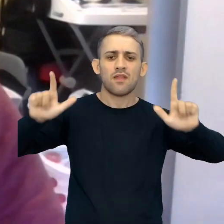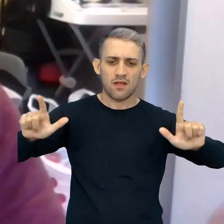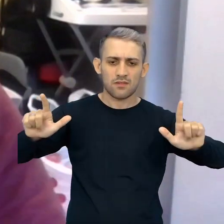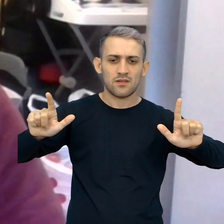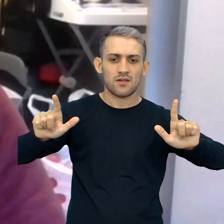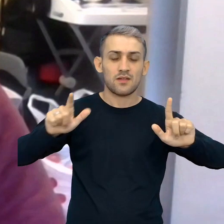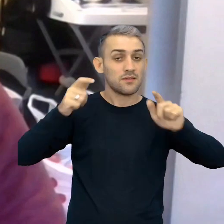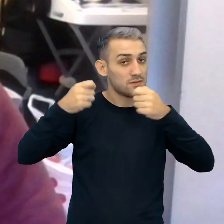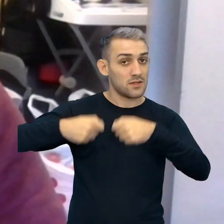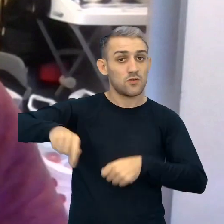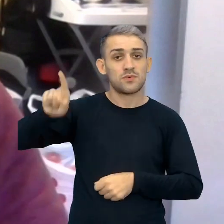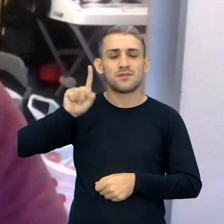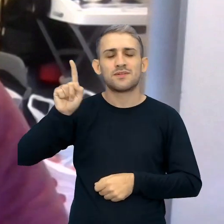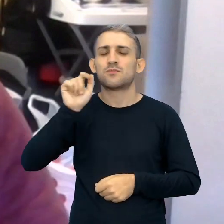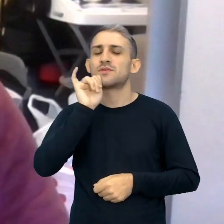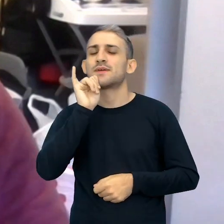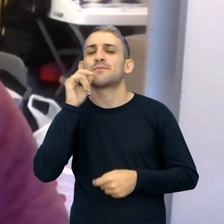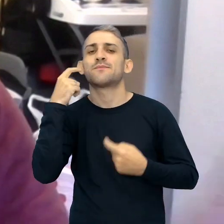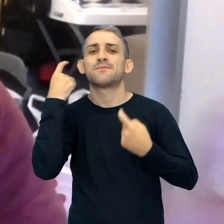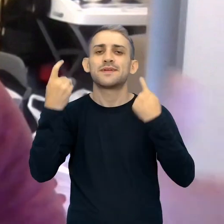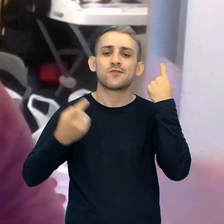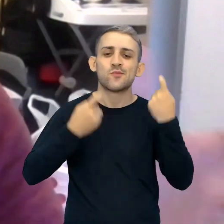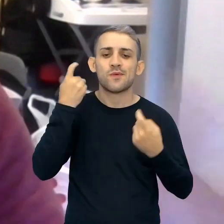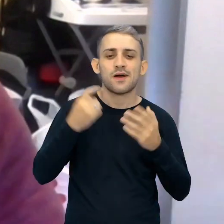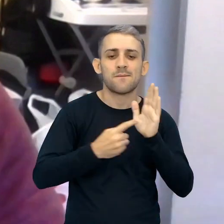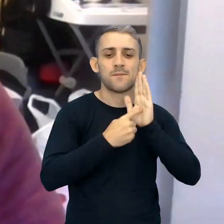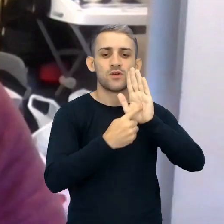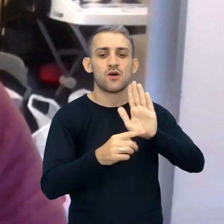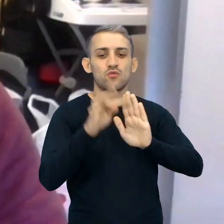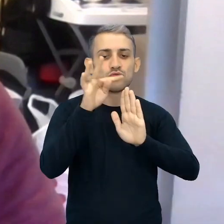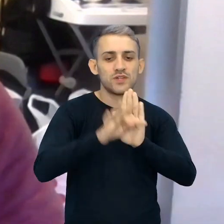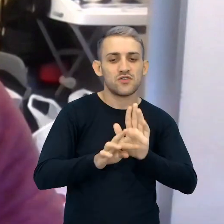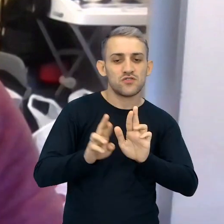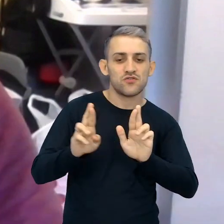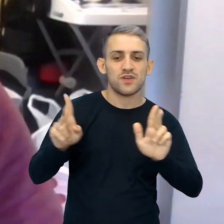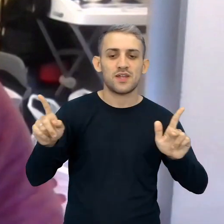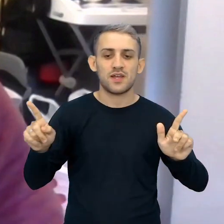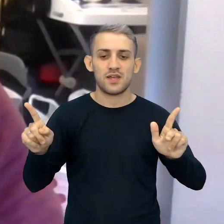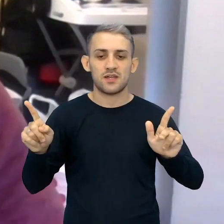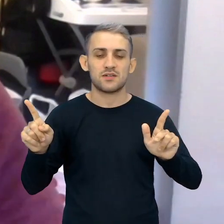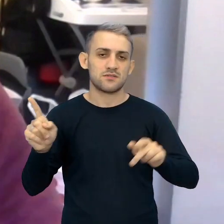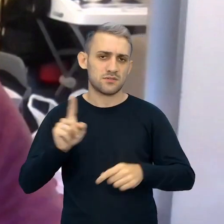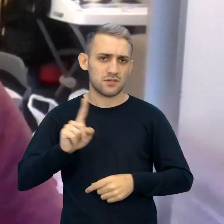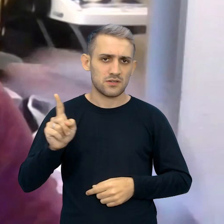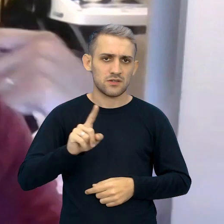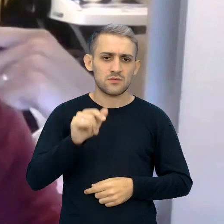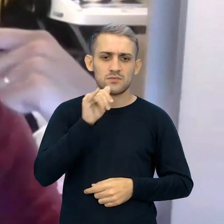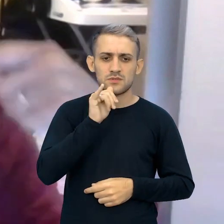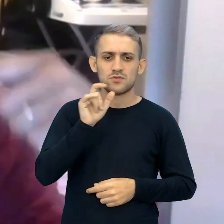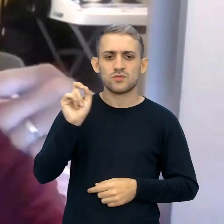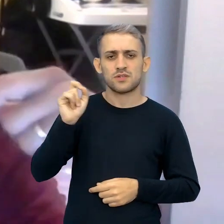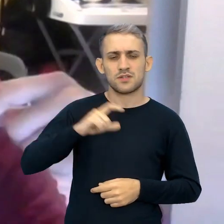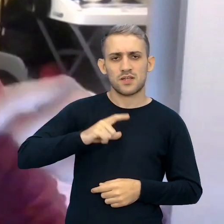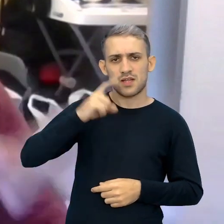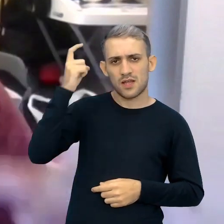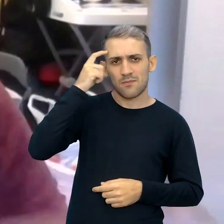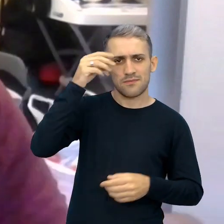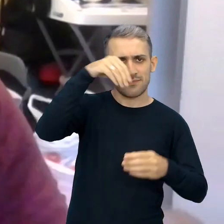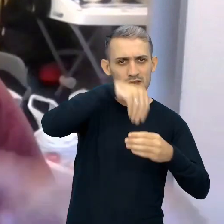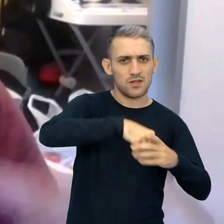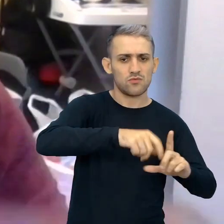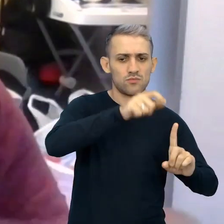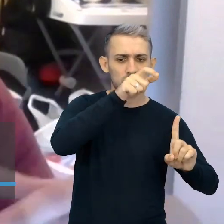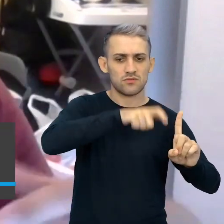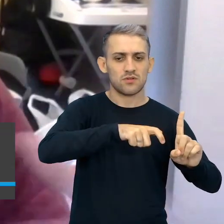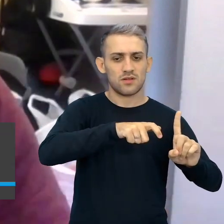Não preciso me preocupar em mostrar nesse texto, diferente do que às vezes a gente faz no livro, o que está na mente de um personagem,